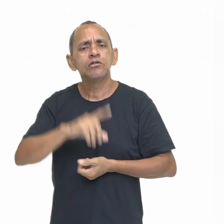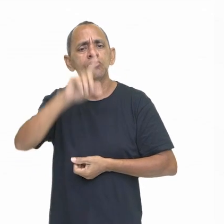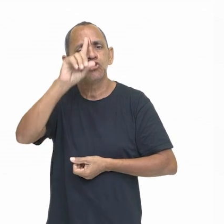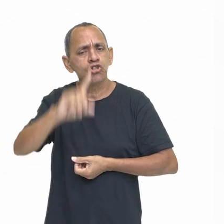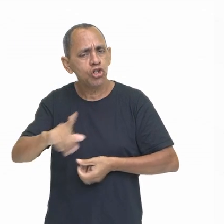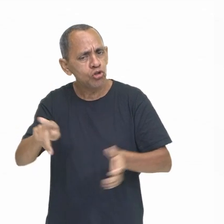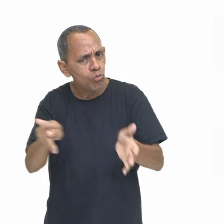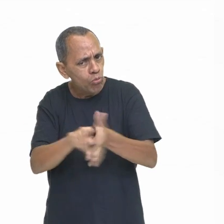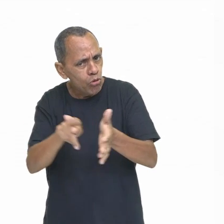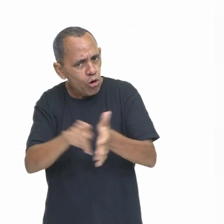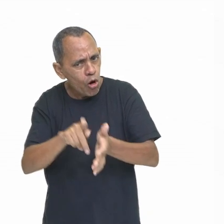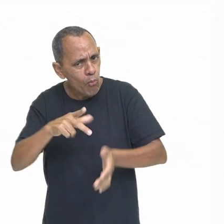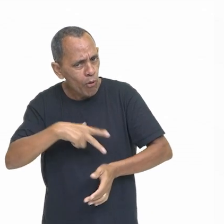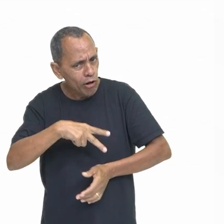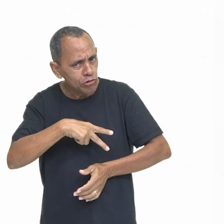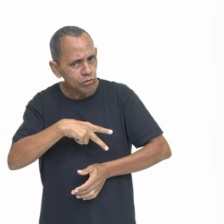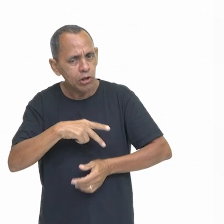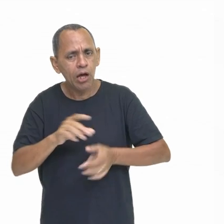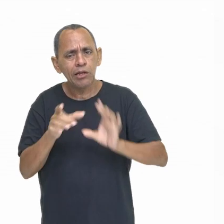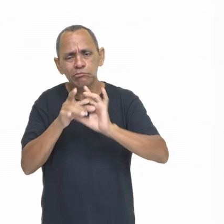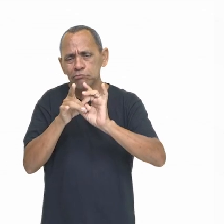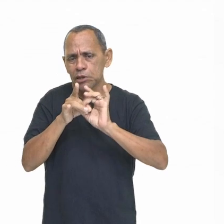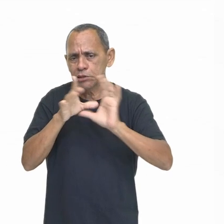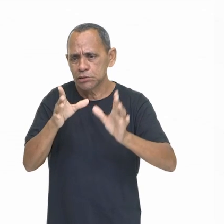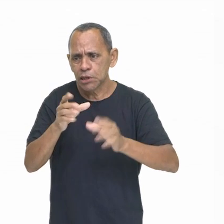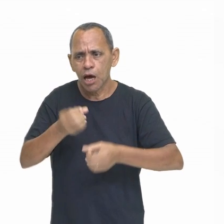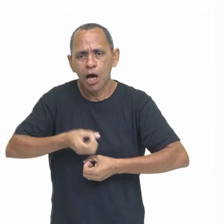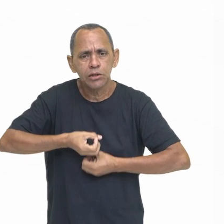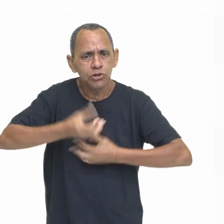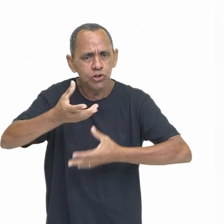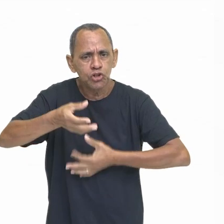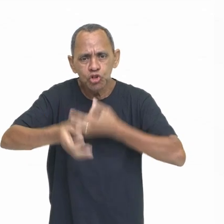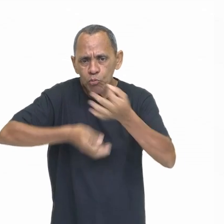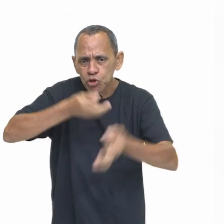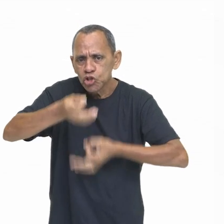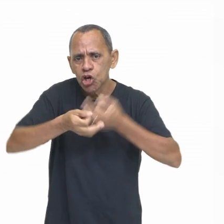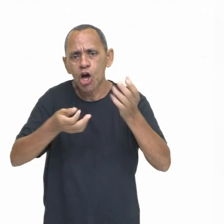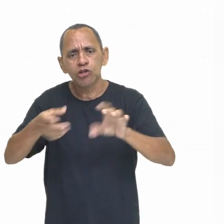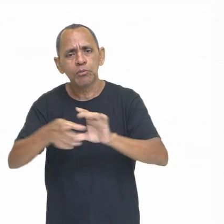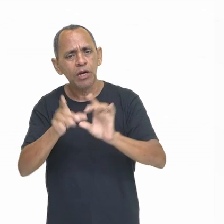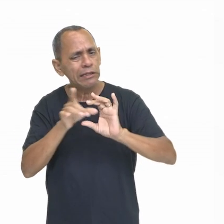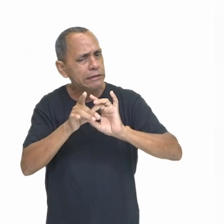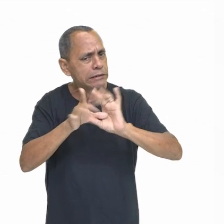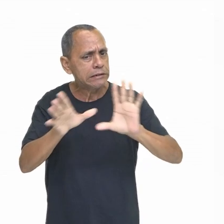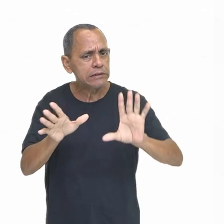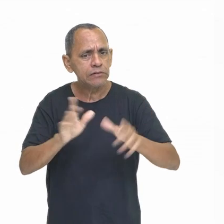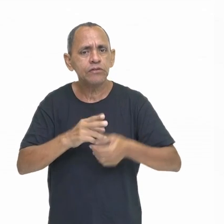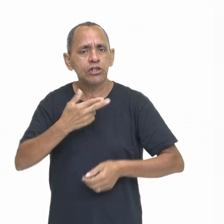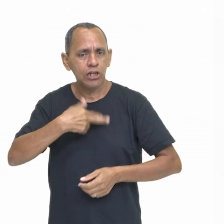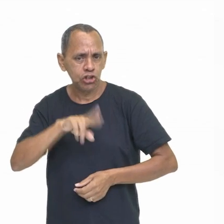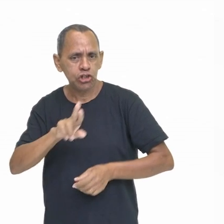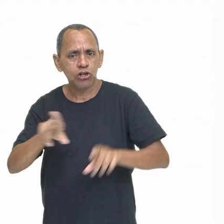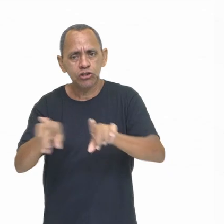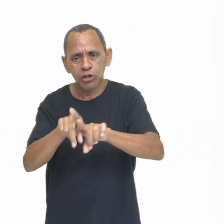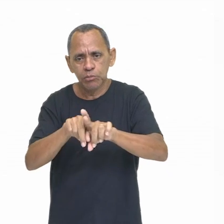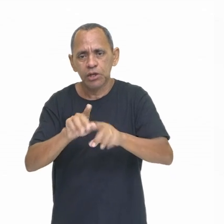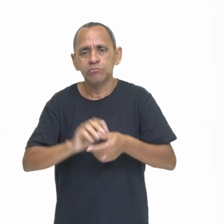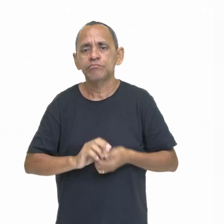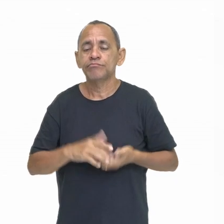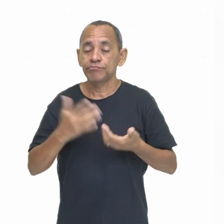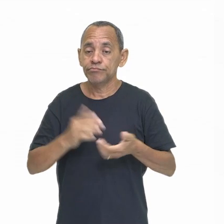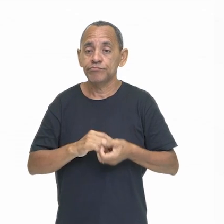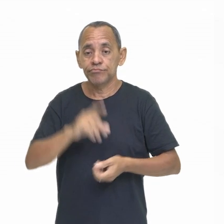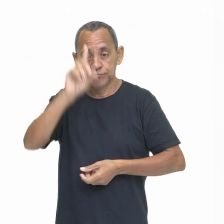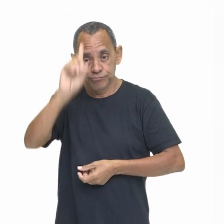sua cidadania, no caso aí a liberdade de expressão, a cidade religiosa, individual. Esses direitos, eles então se consolidaram